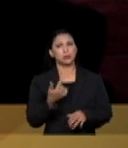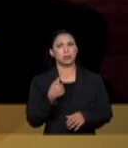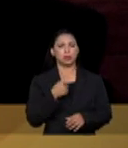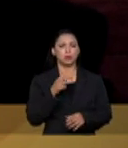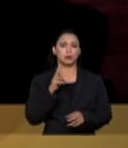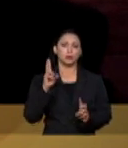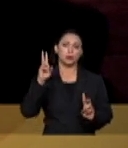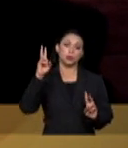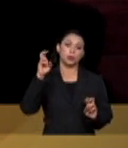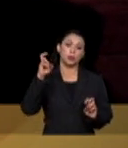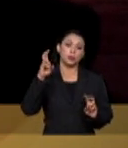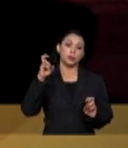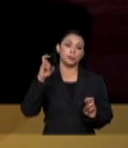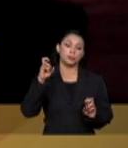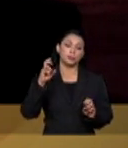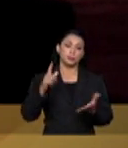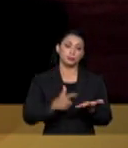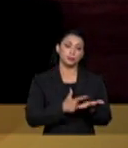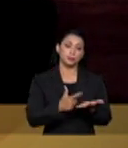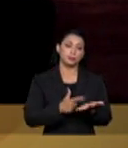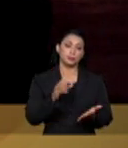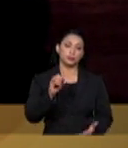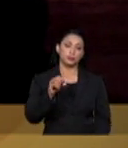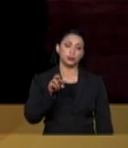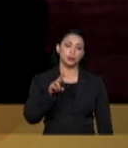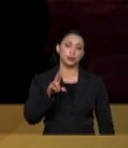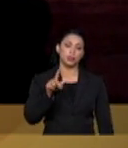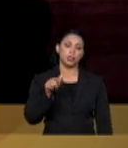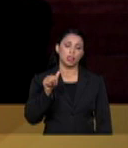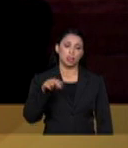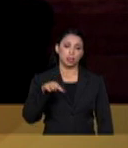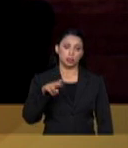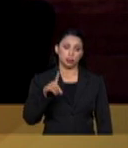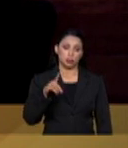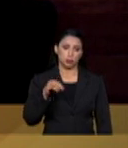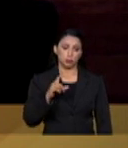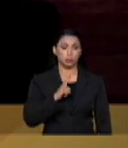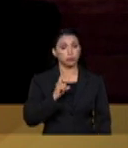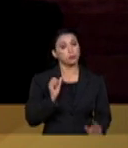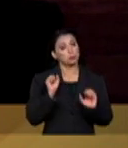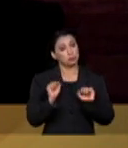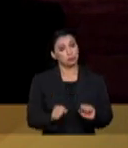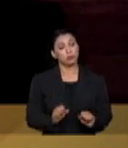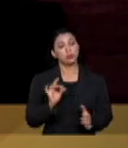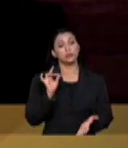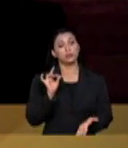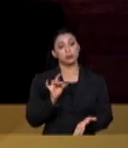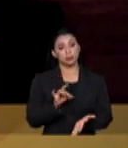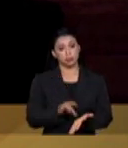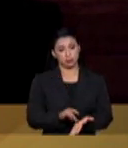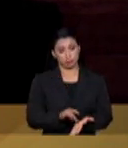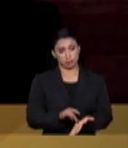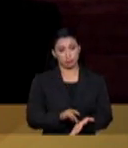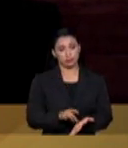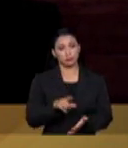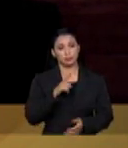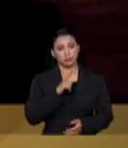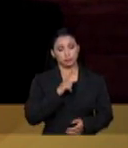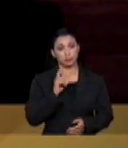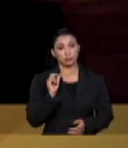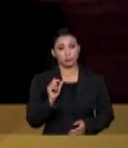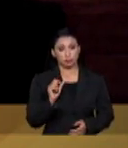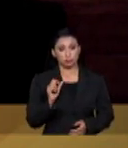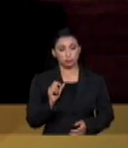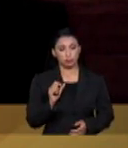aqui usa as palavras da obra de Orlando Gomes como um poder de facto e corresponde ao exercício